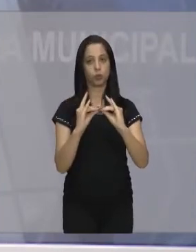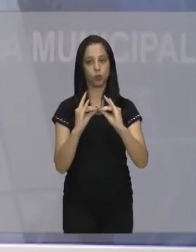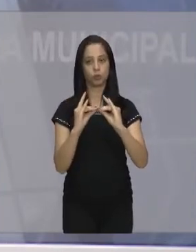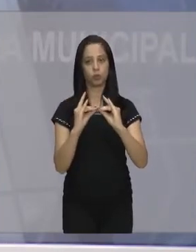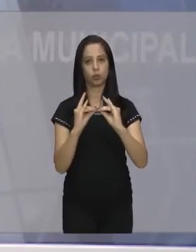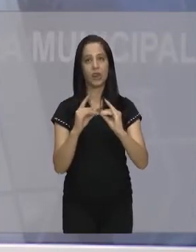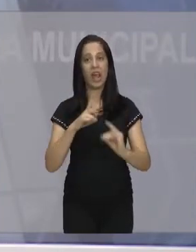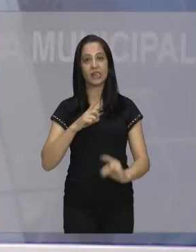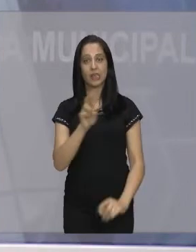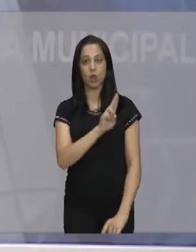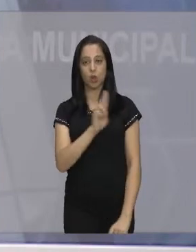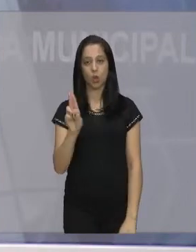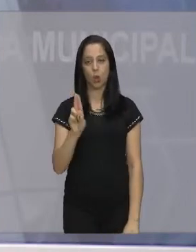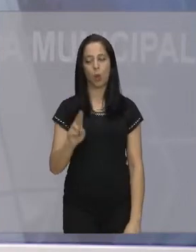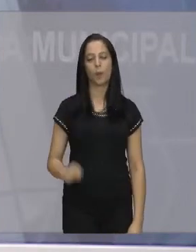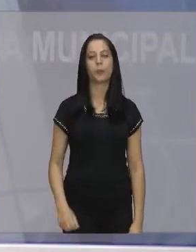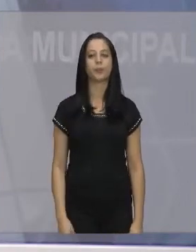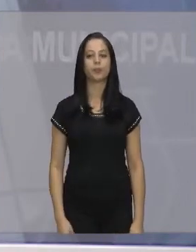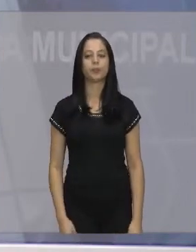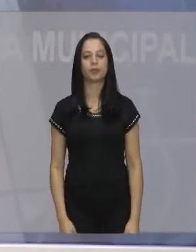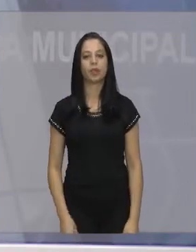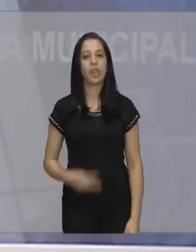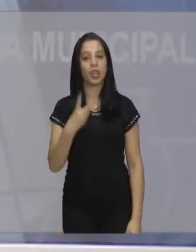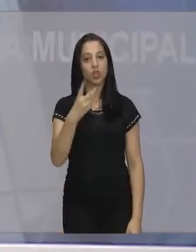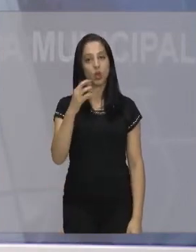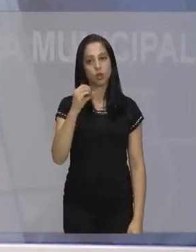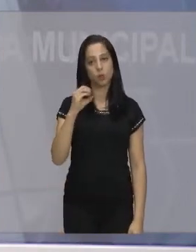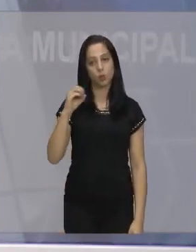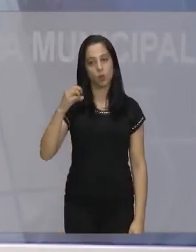nome em 2003.